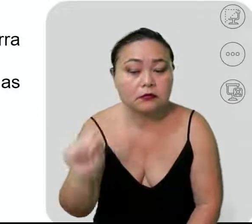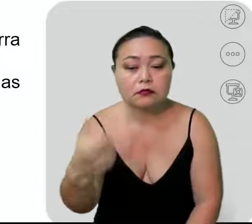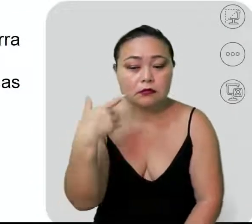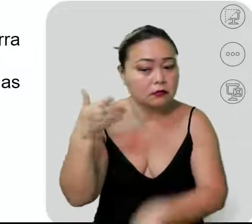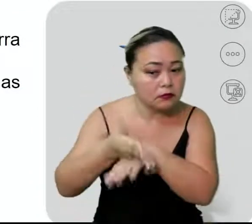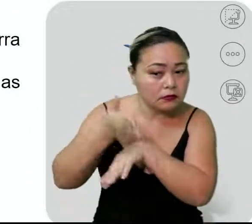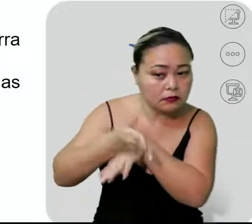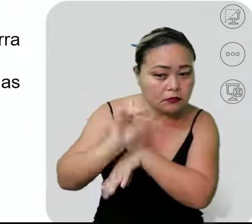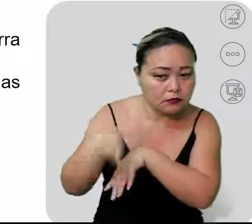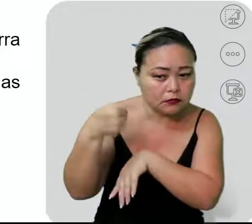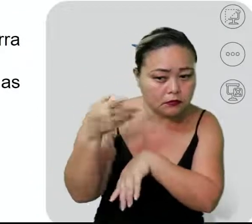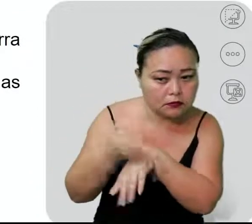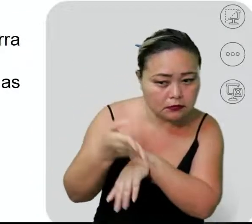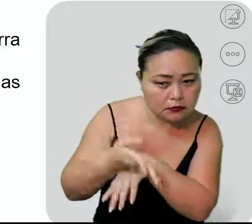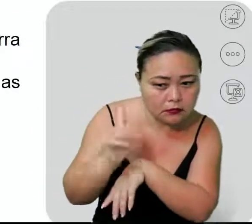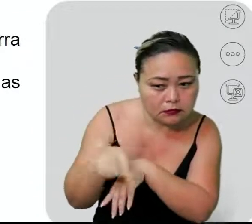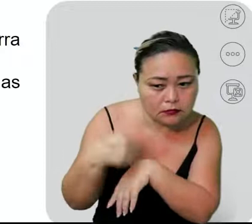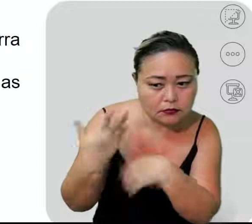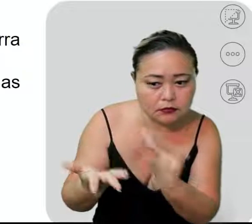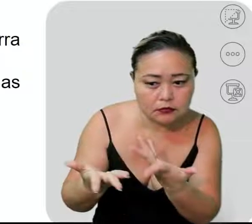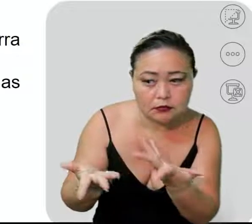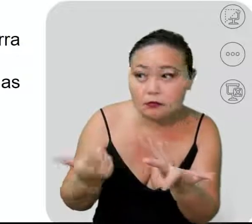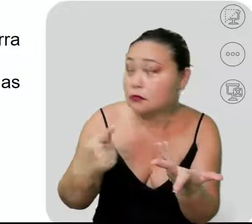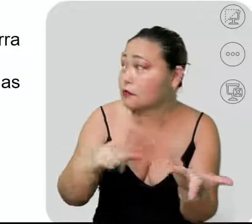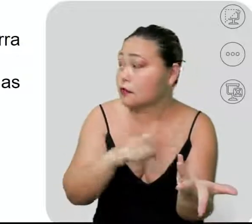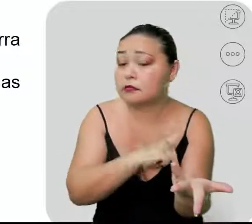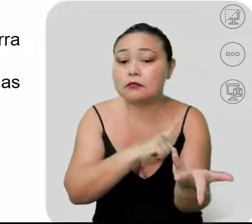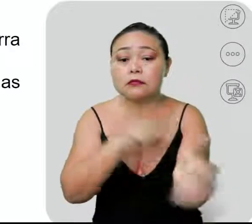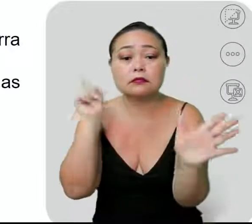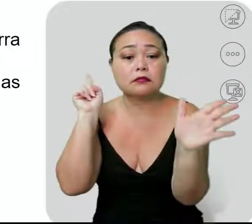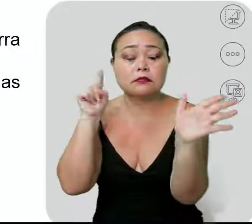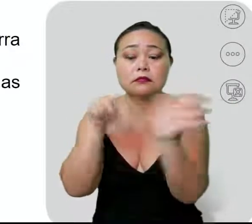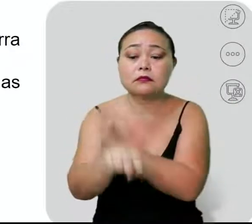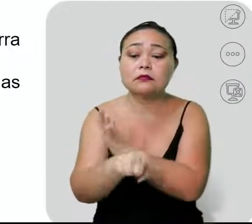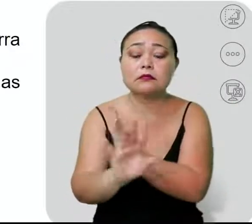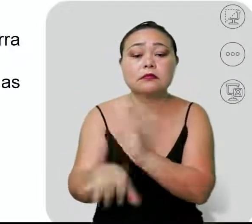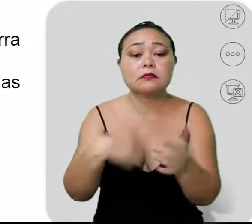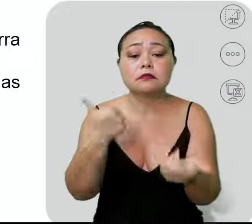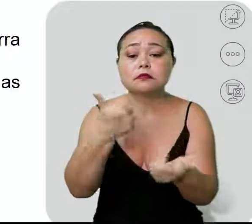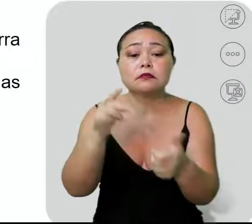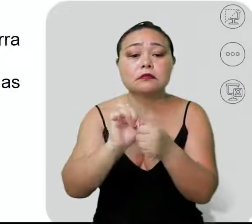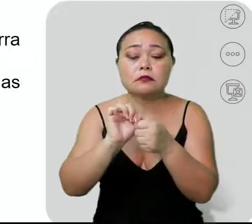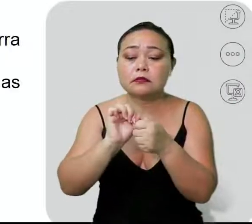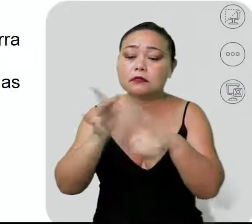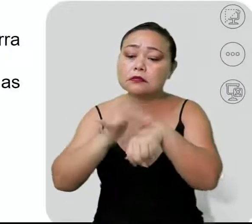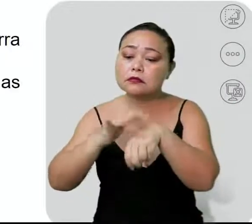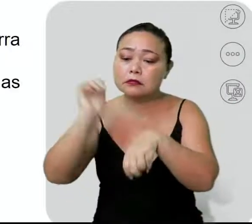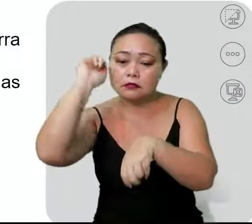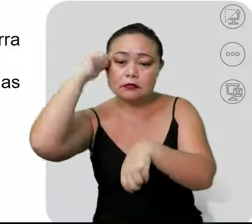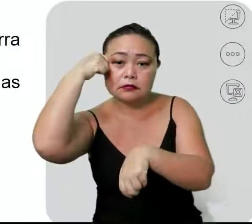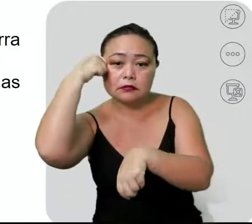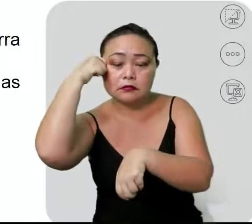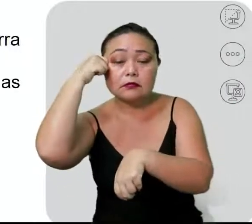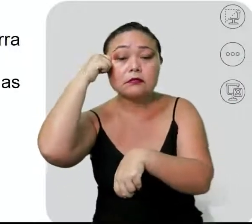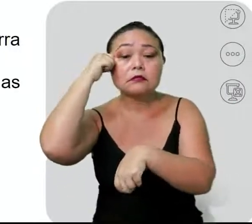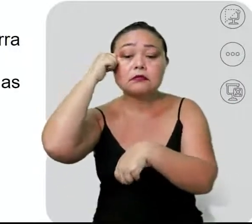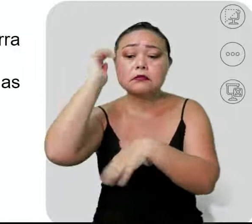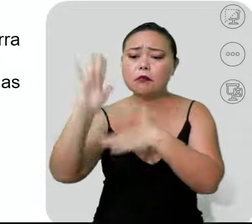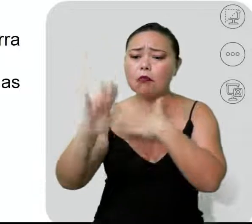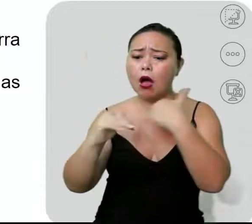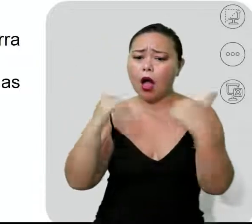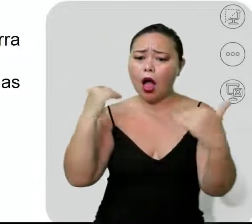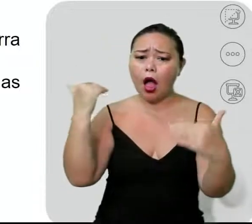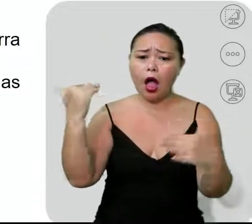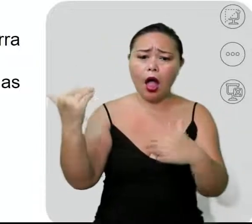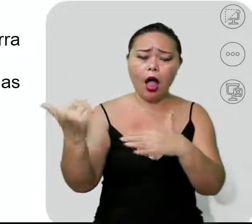lá participando e eu estou aí a primeira questão a peste negra que